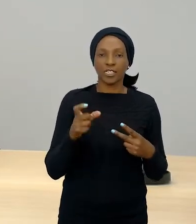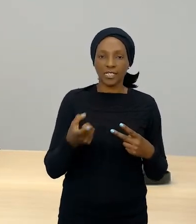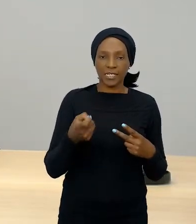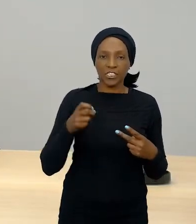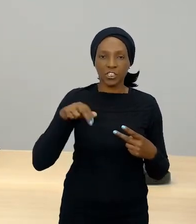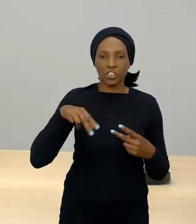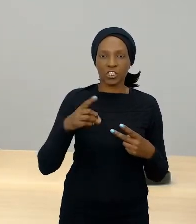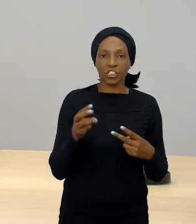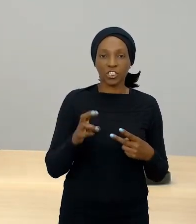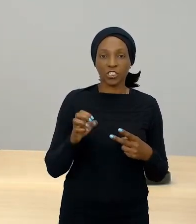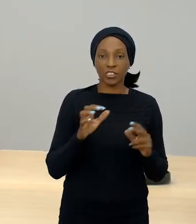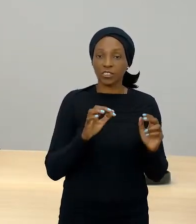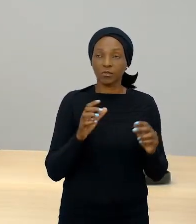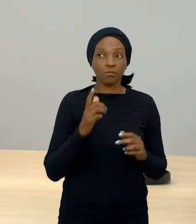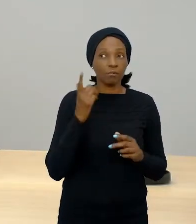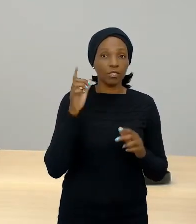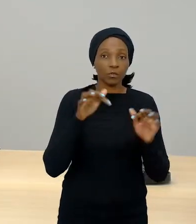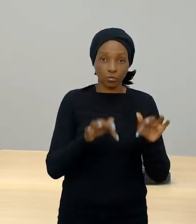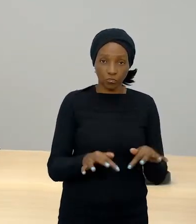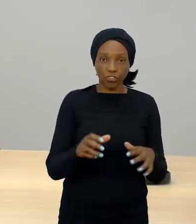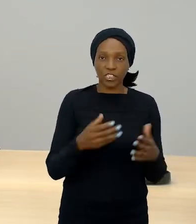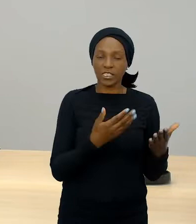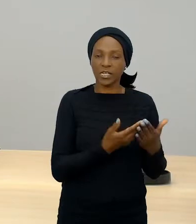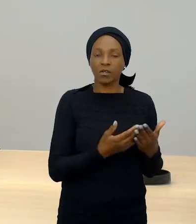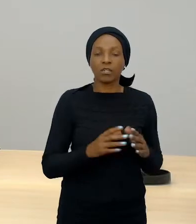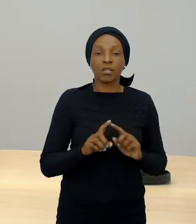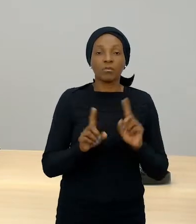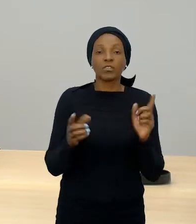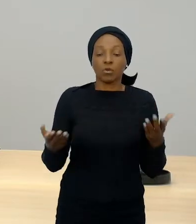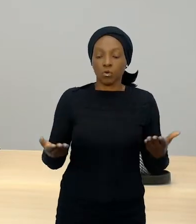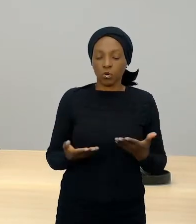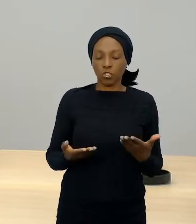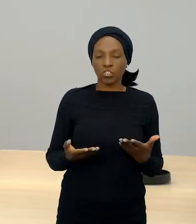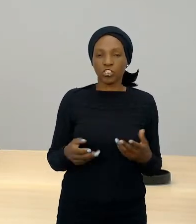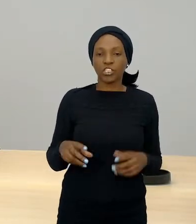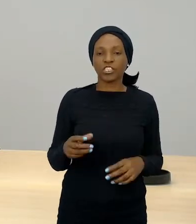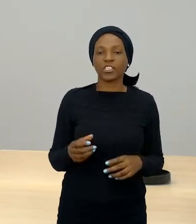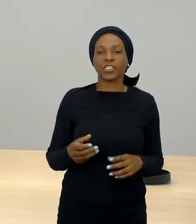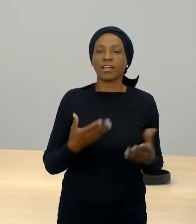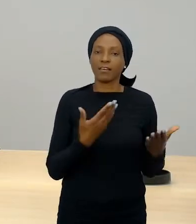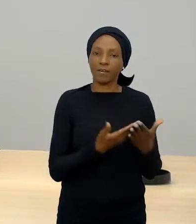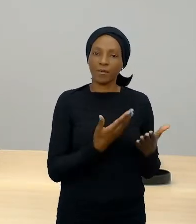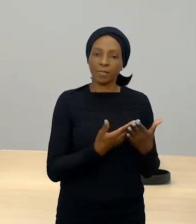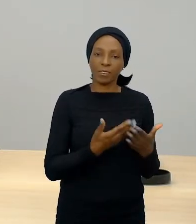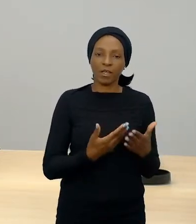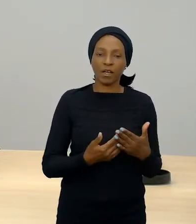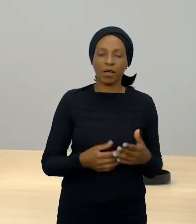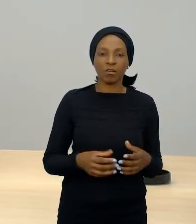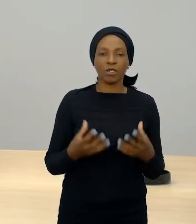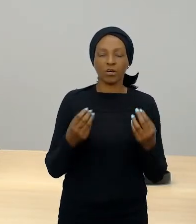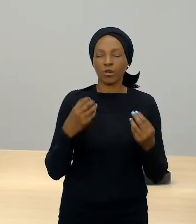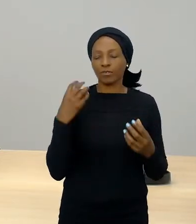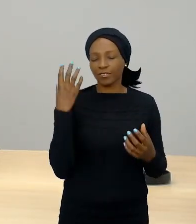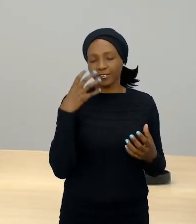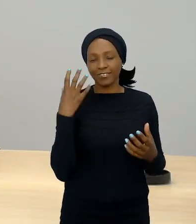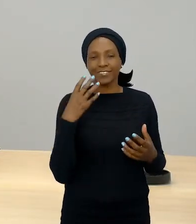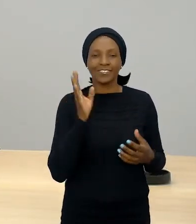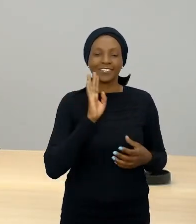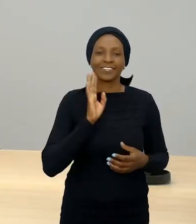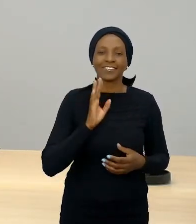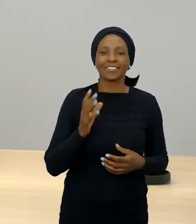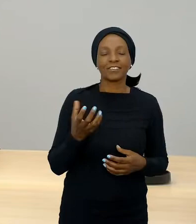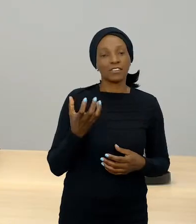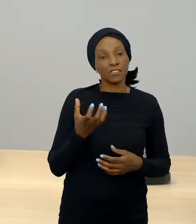aula. Por hoje nós vamos fazer ali a nossa aula muito simpática, que espero que vocês